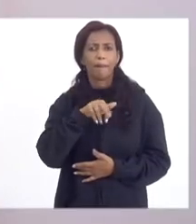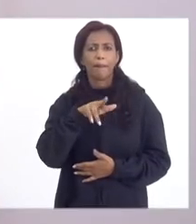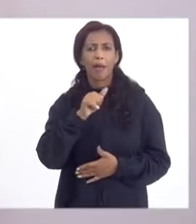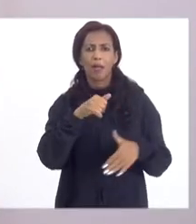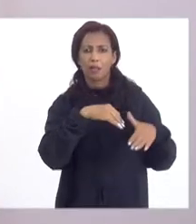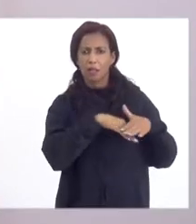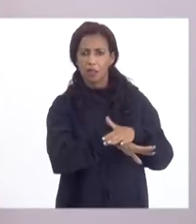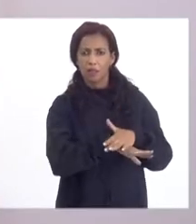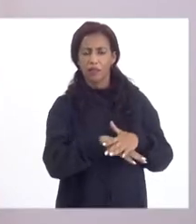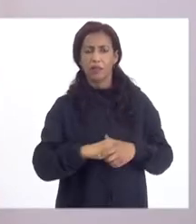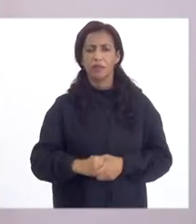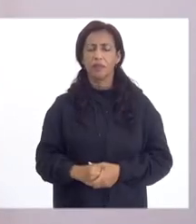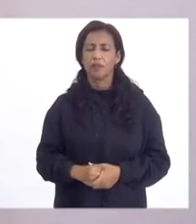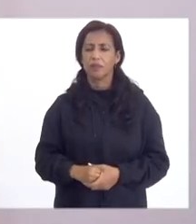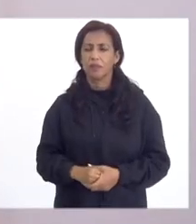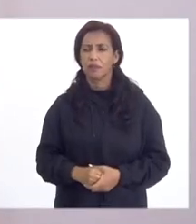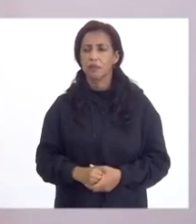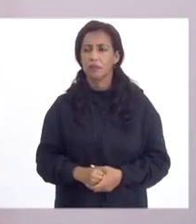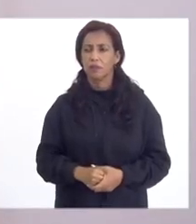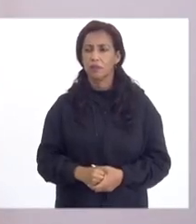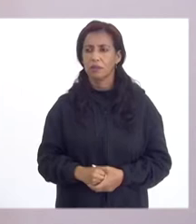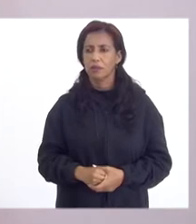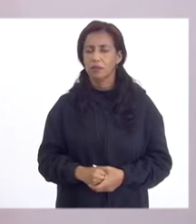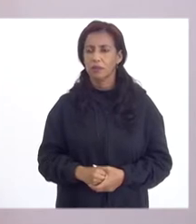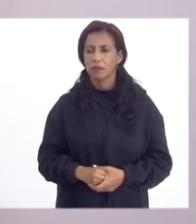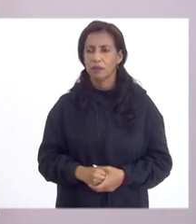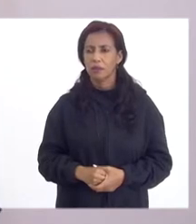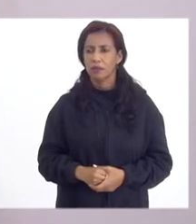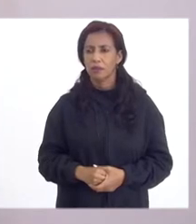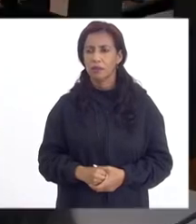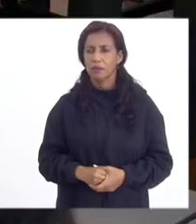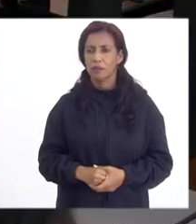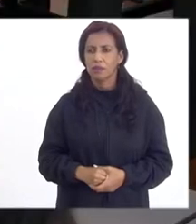arquivado. Será que a Marta deu essa cochilada? Pô?